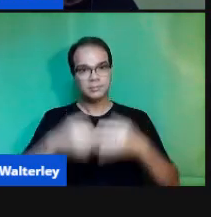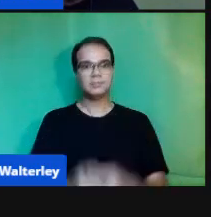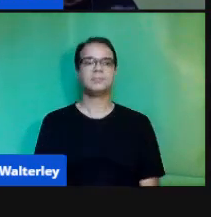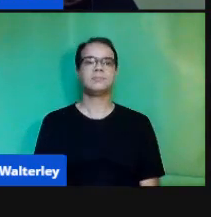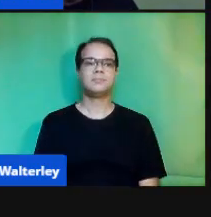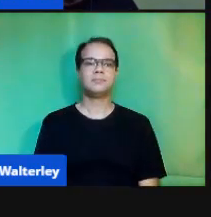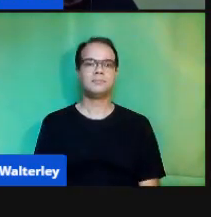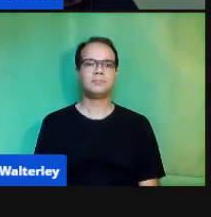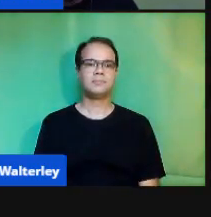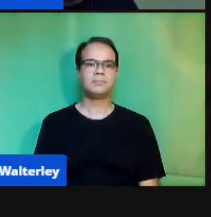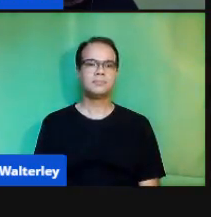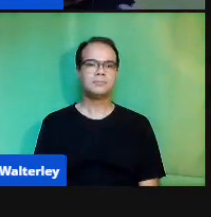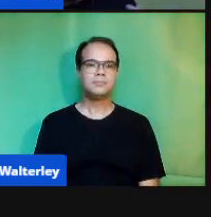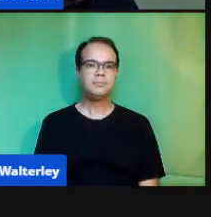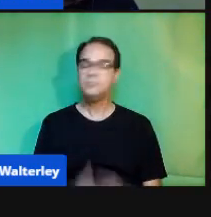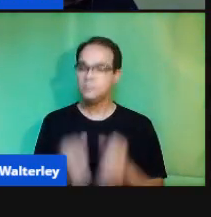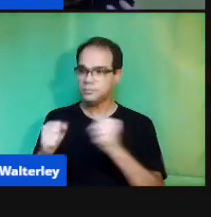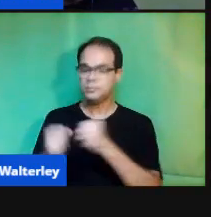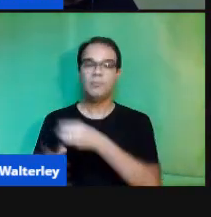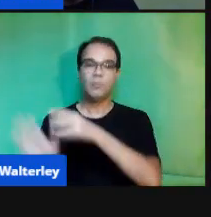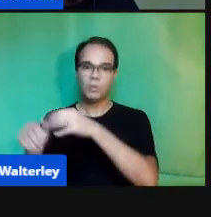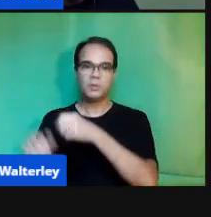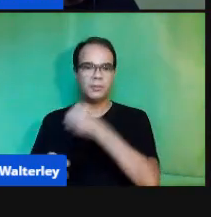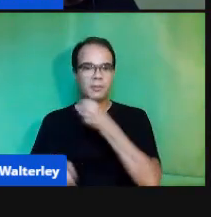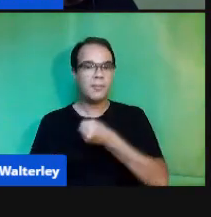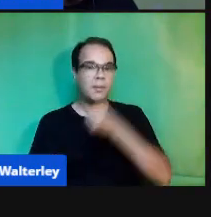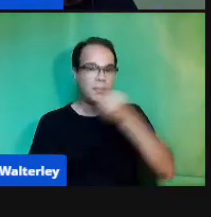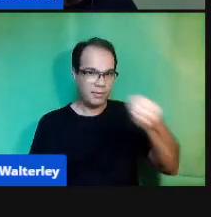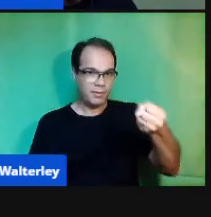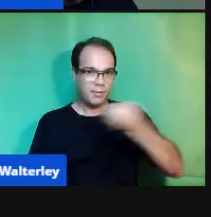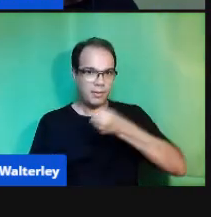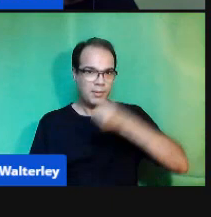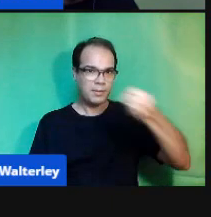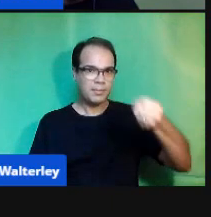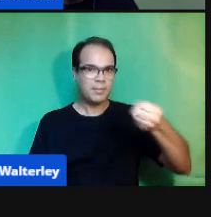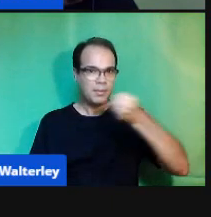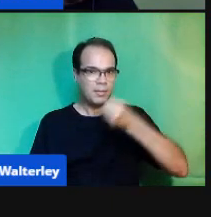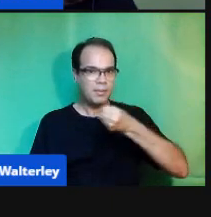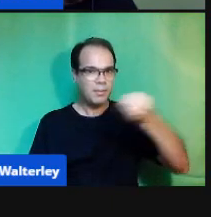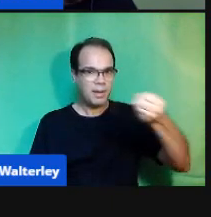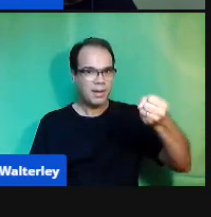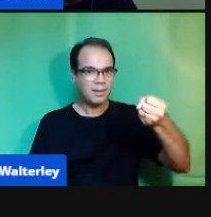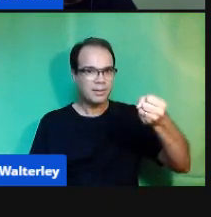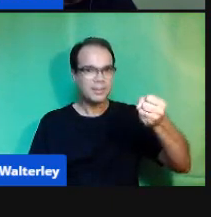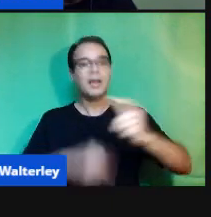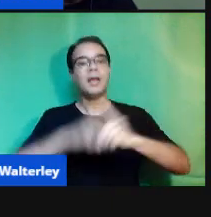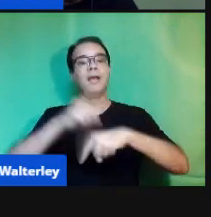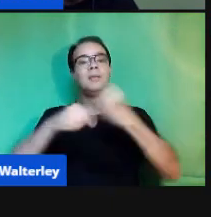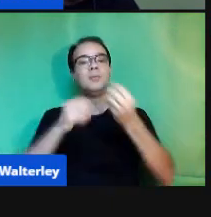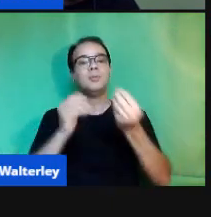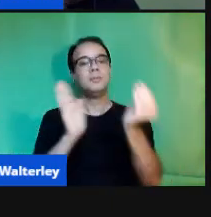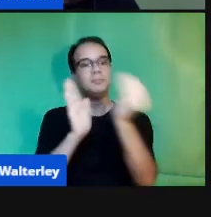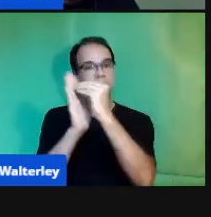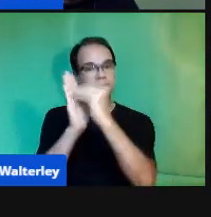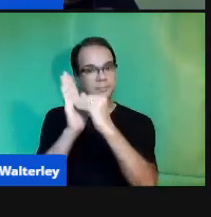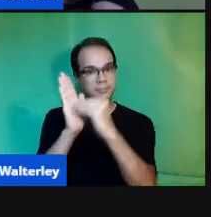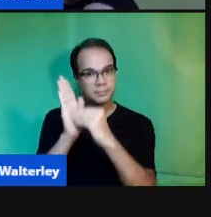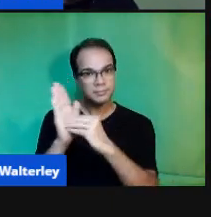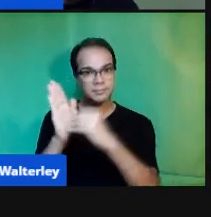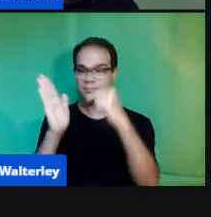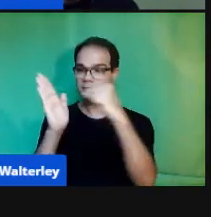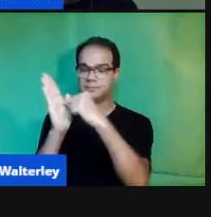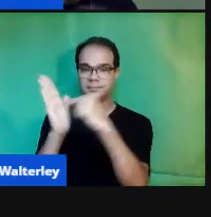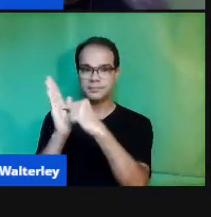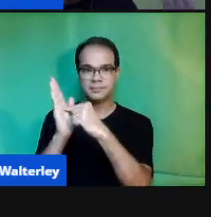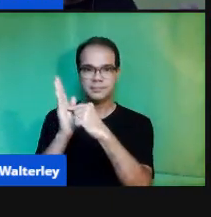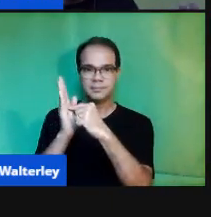trechos das entrevistas, ou pode criar o próprio texto dele com base no que ele captou ali dentro, falando o que ele